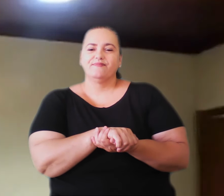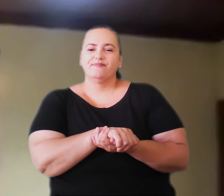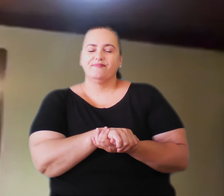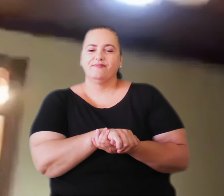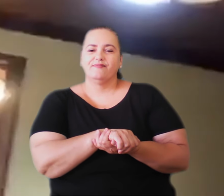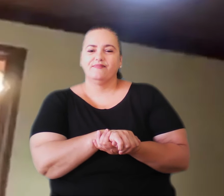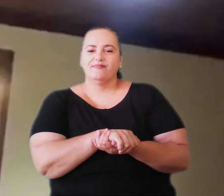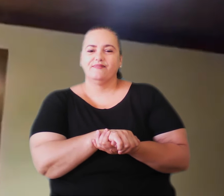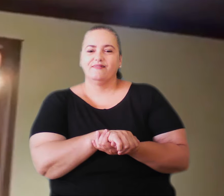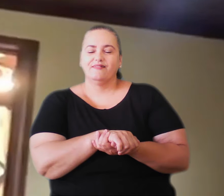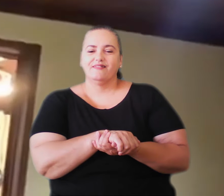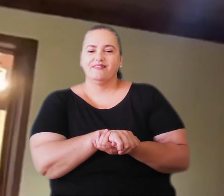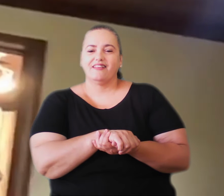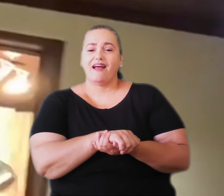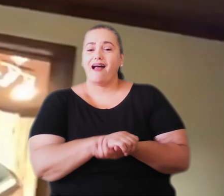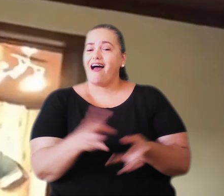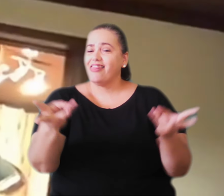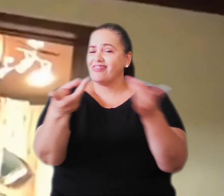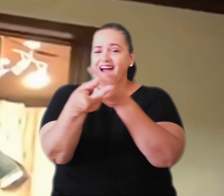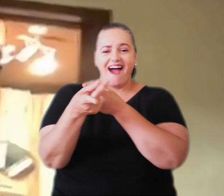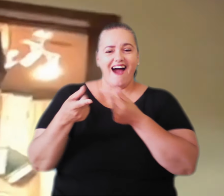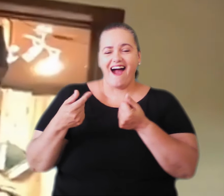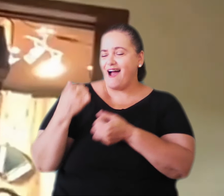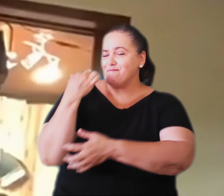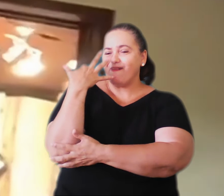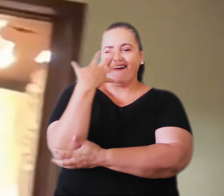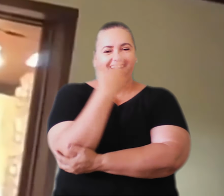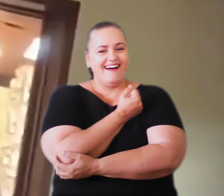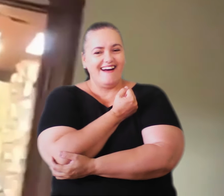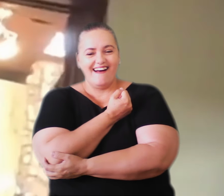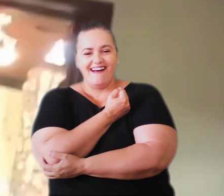Oh, olha aí, que maravilha. Vai lá, ó.